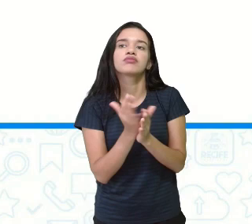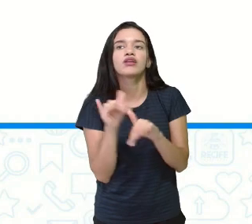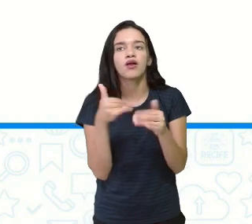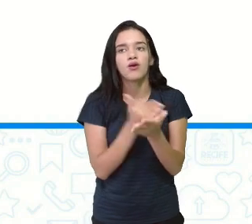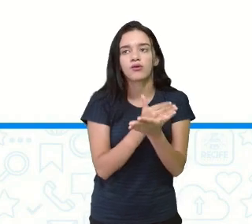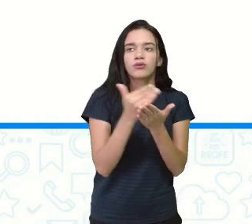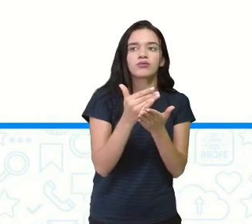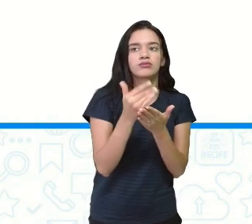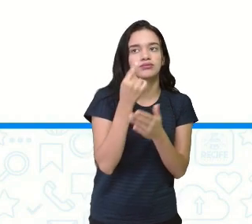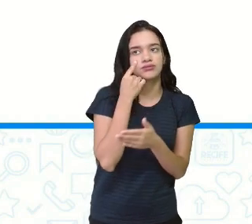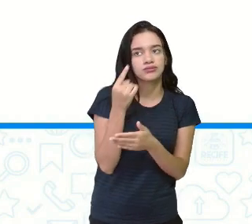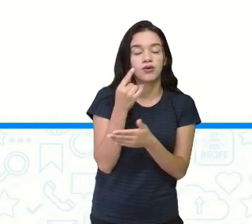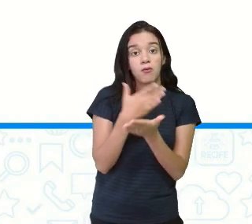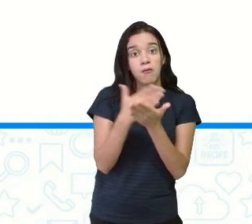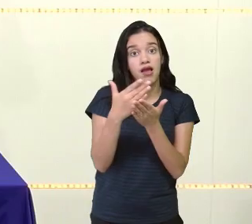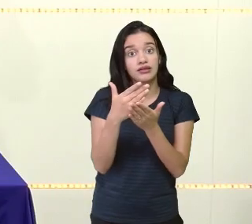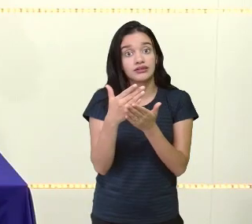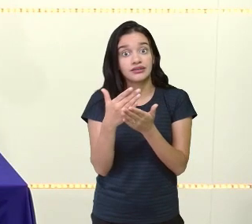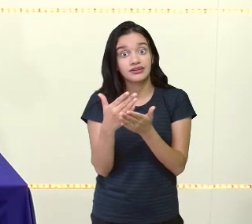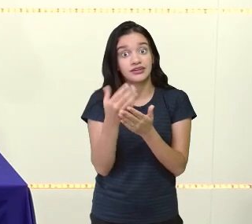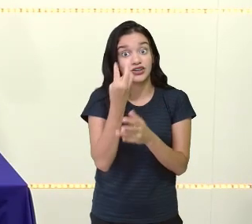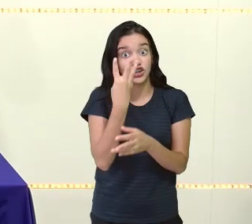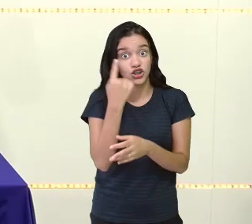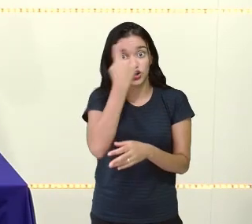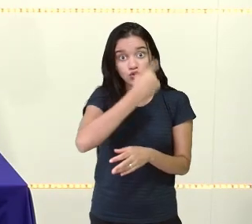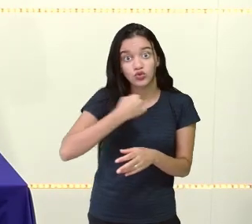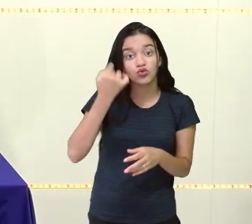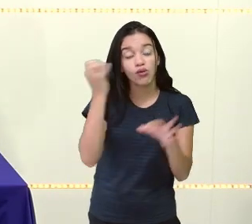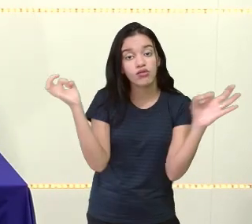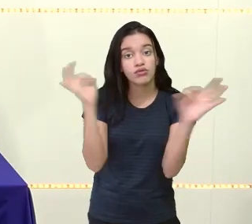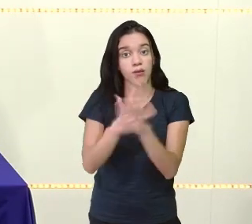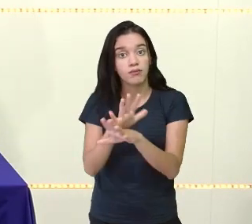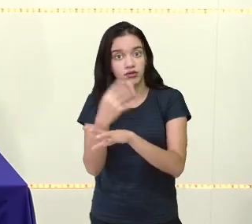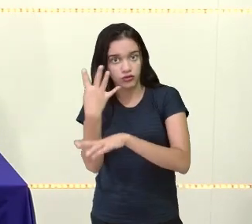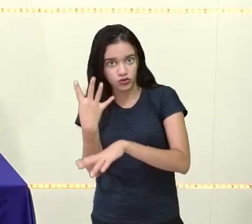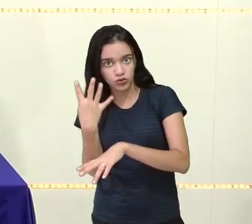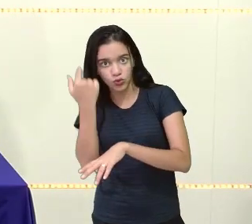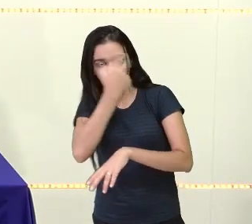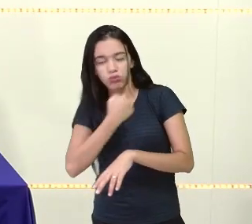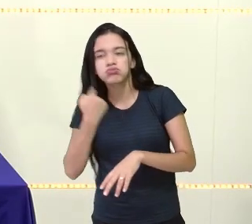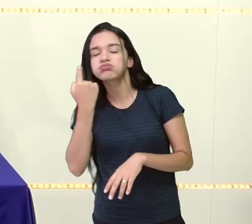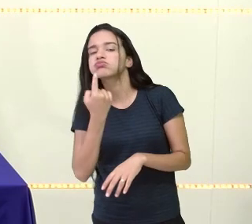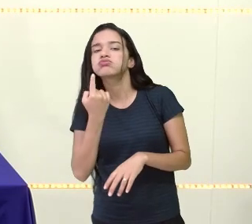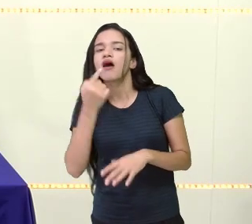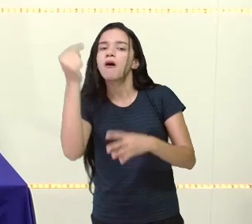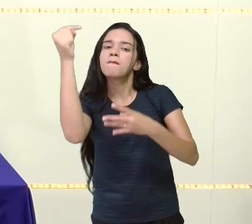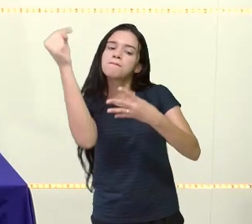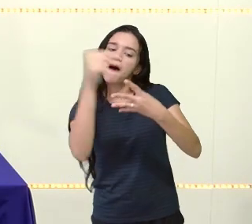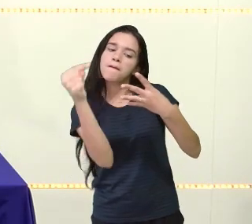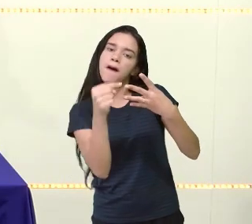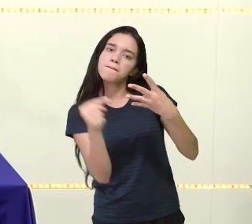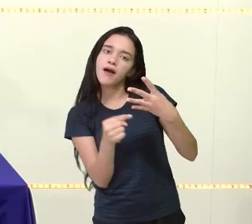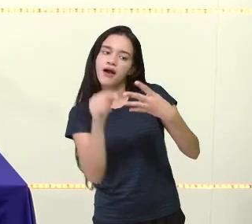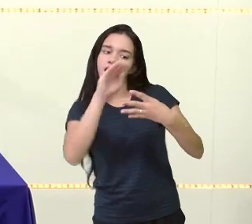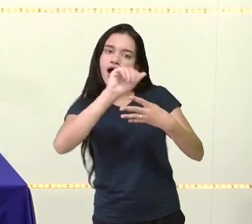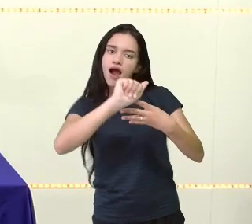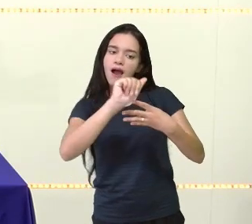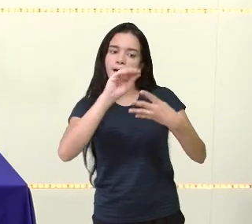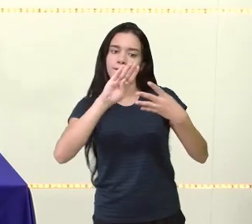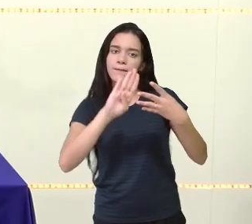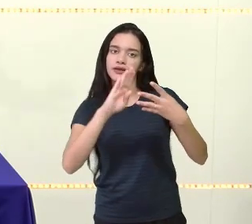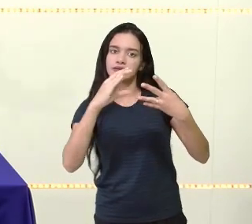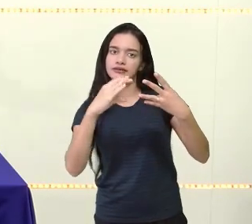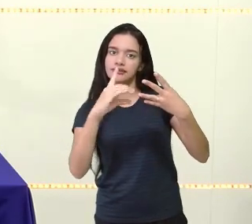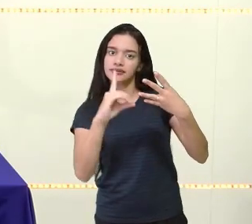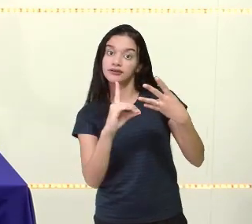Miguel? Qual é a resposta? A, B, C ou D? Será que vocês entenderam aí?